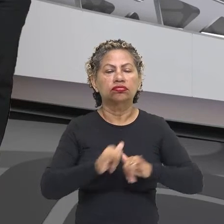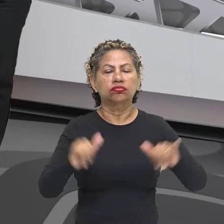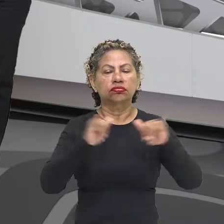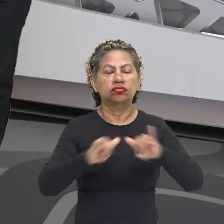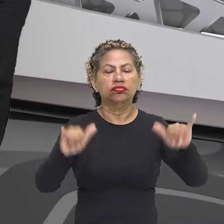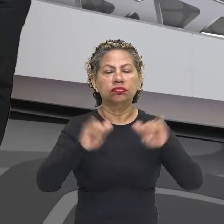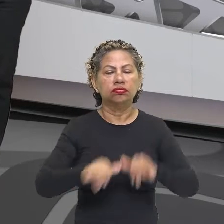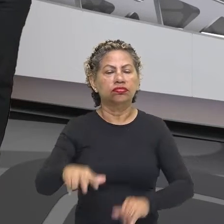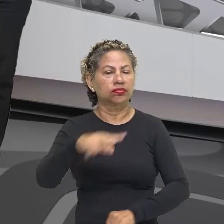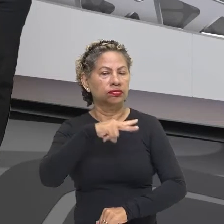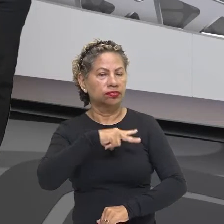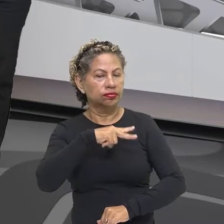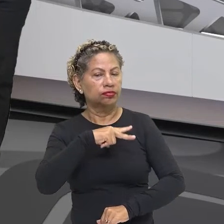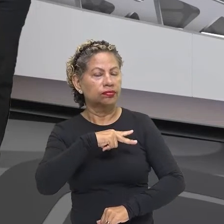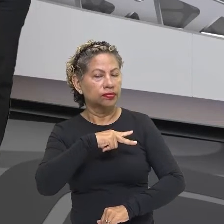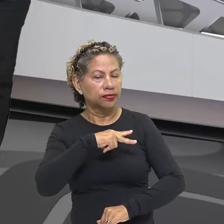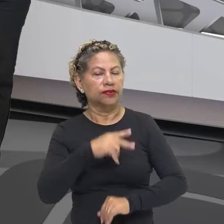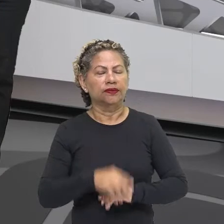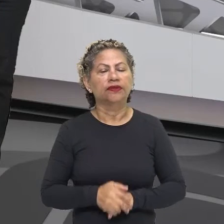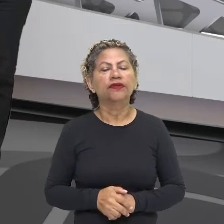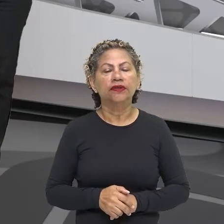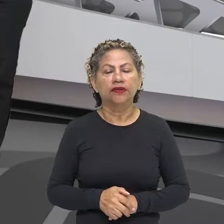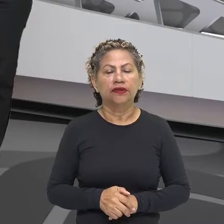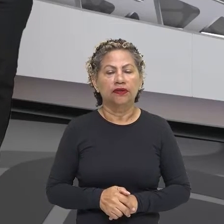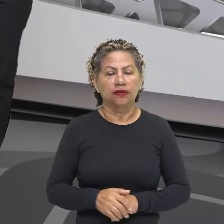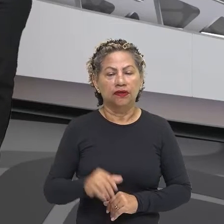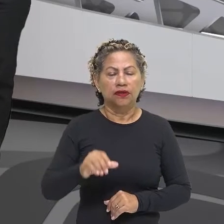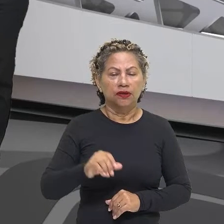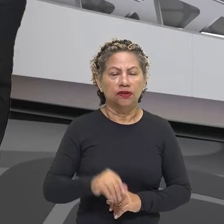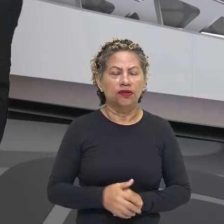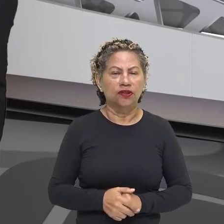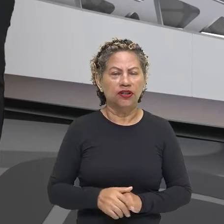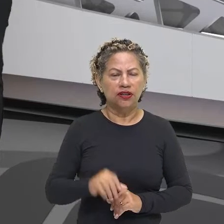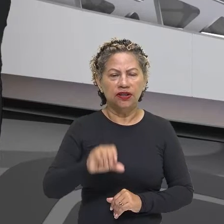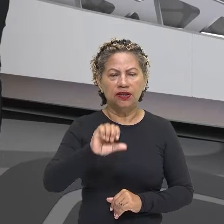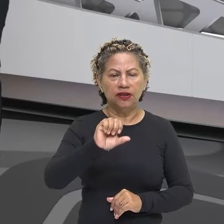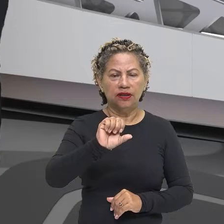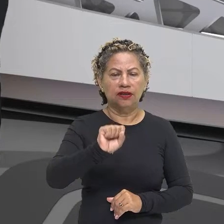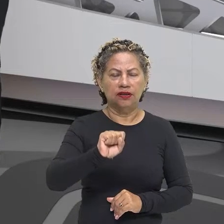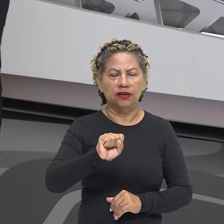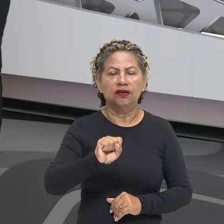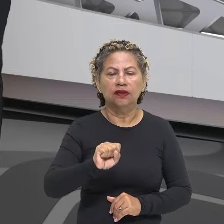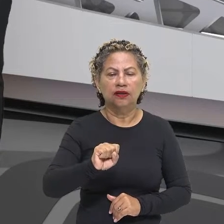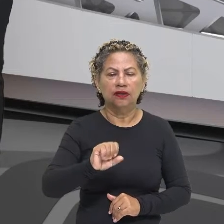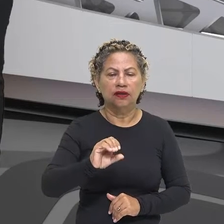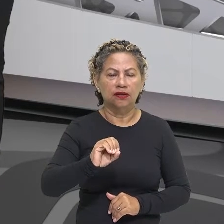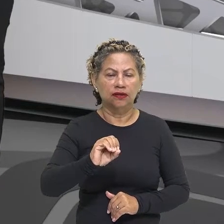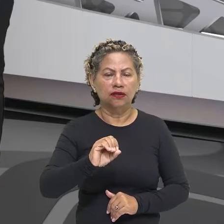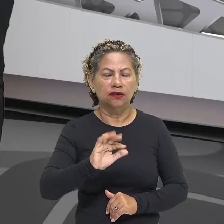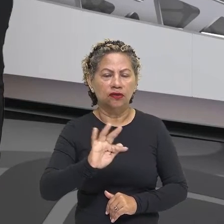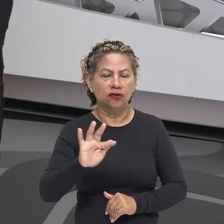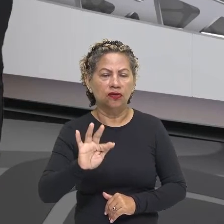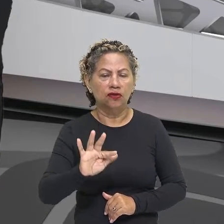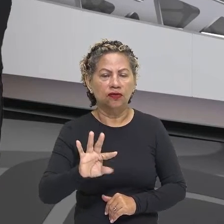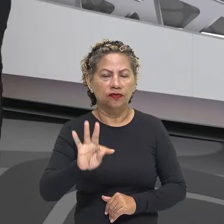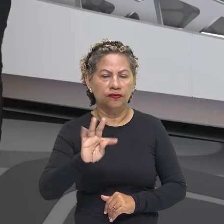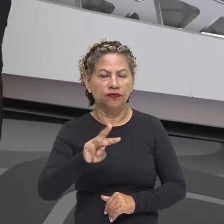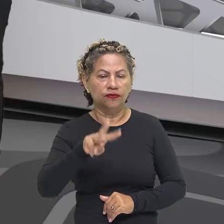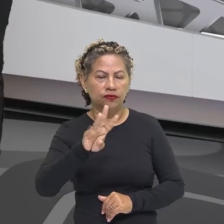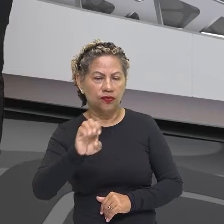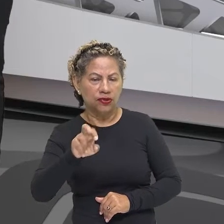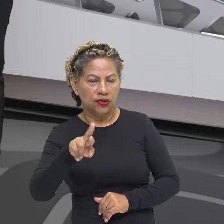vamos ver agora alguns aplicativos de segurança, que o primeiro é o cofre de